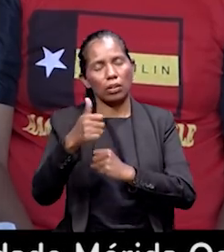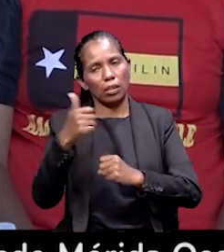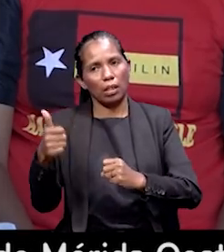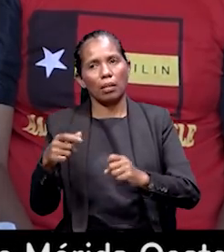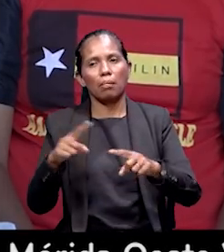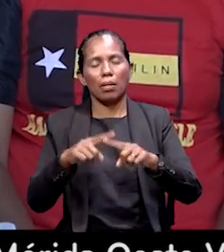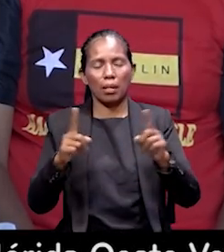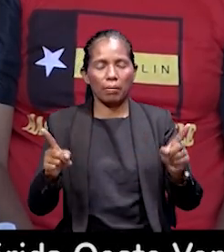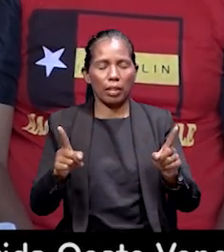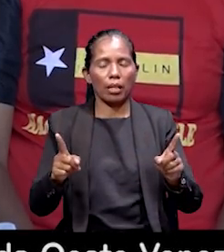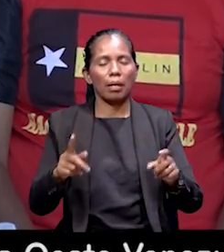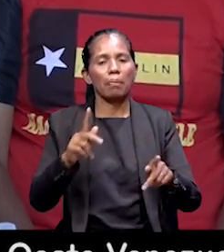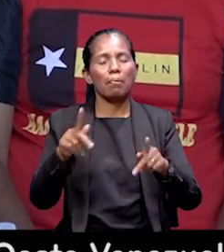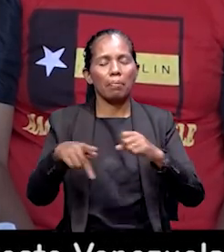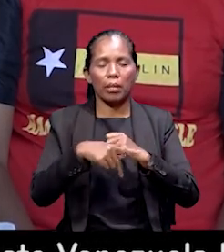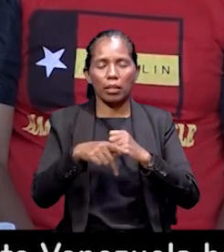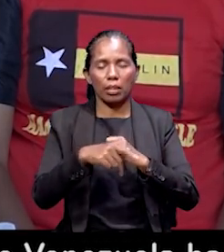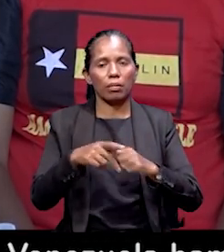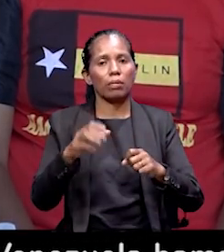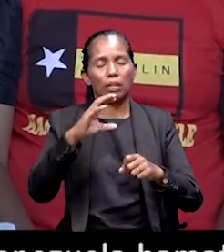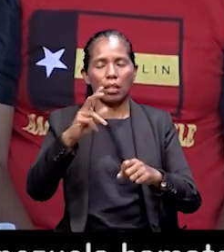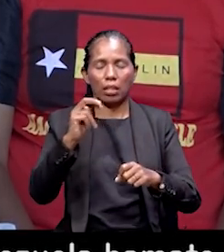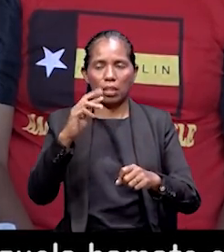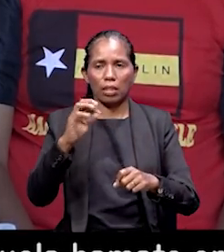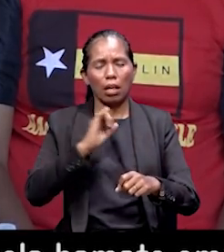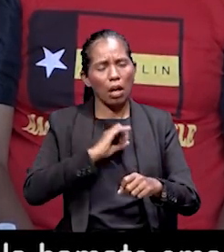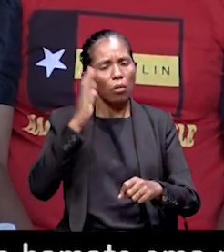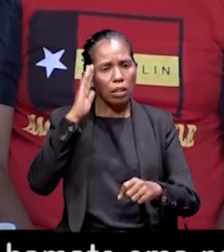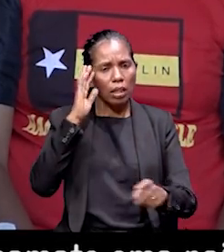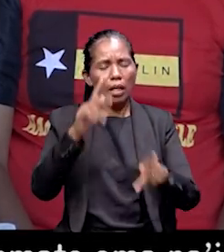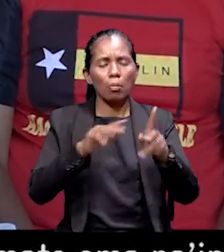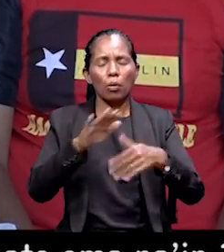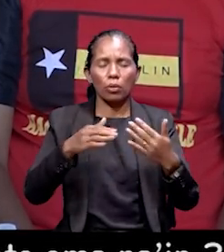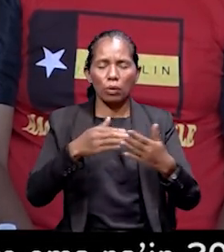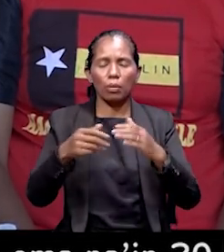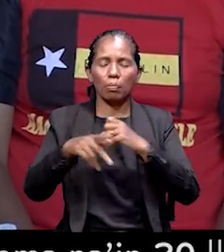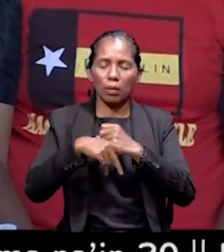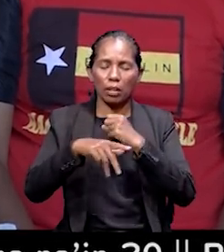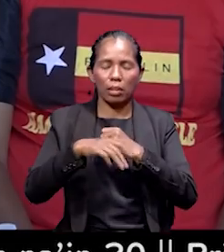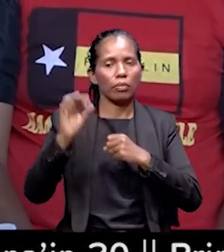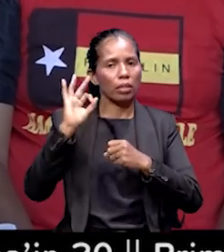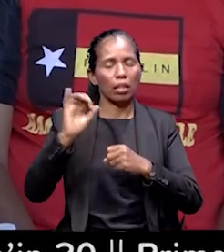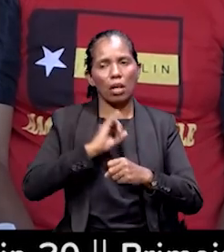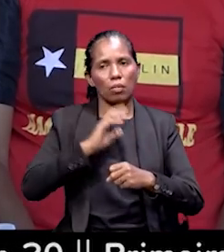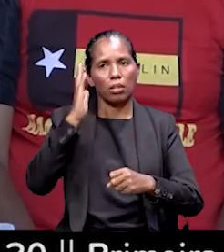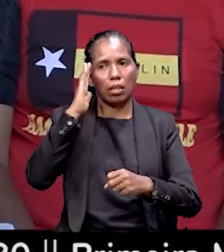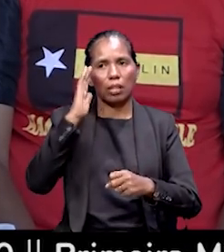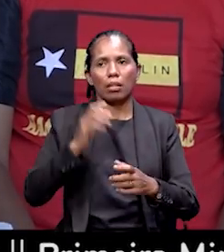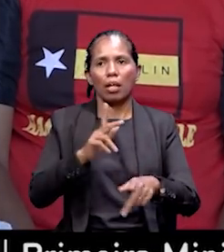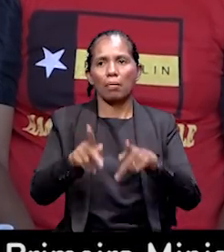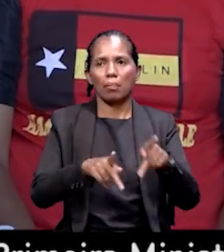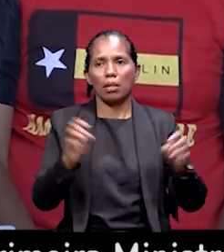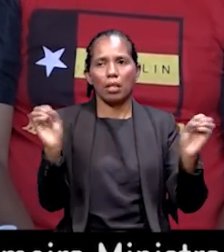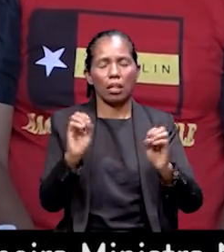partido chelo. Há o corredor fertilizado, o atuário, período de rua, há o conhece o povo atuário de ponta a ponta. Sempre que a partido não vem, o partido não conhece o morso. E a mãe bem na Loibana,